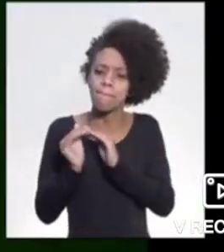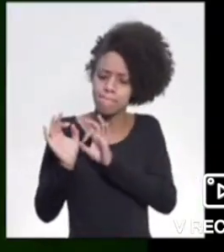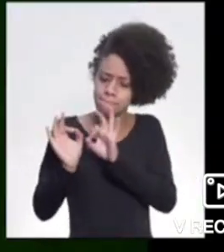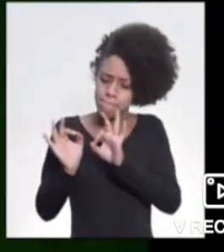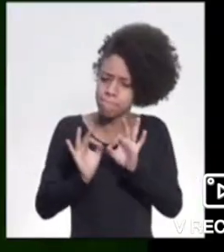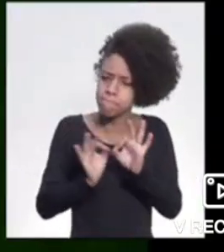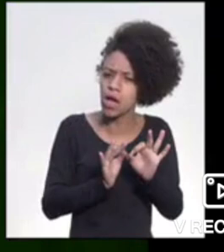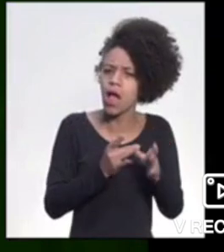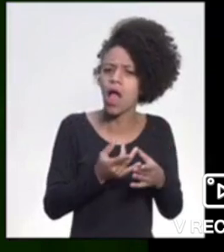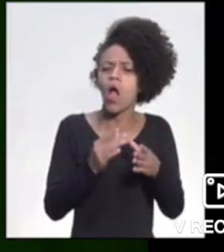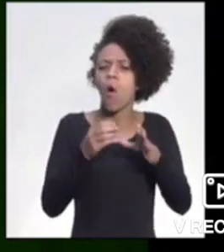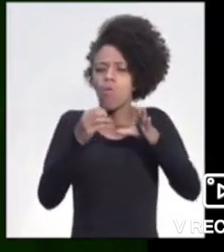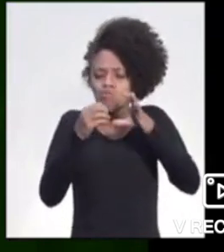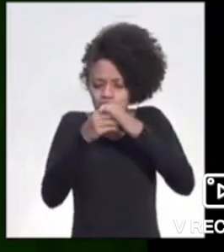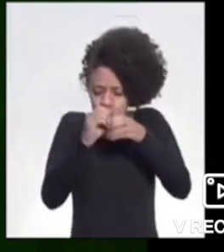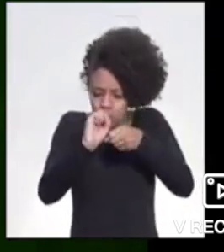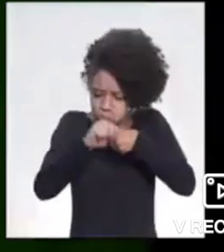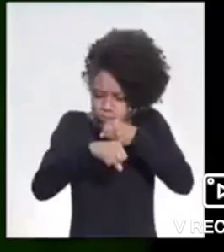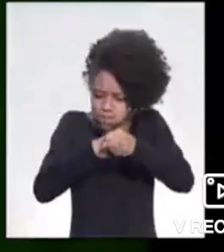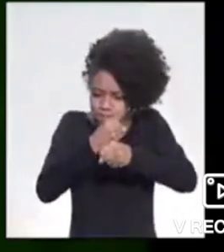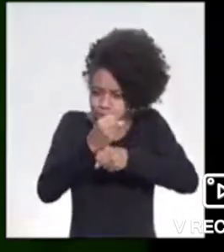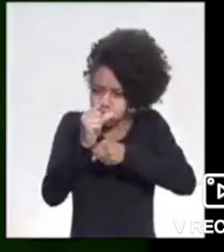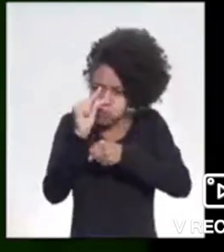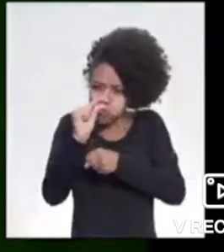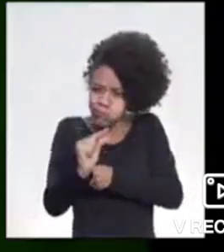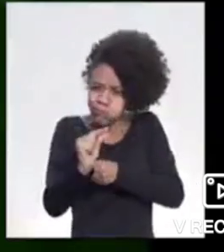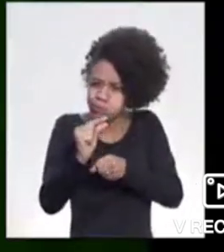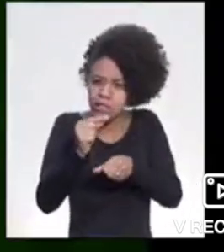Dalton, o átomo era uma minúscula esfera maciça e